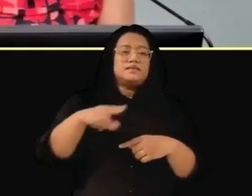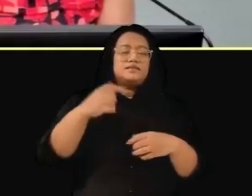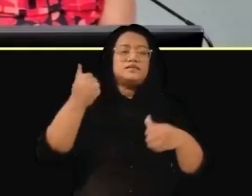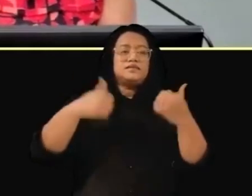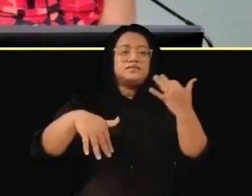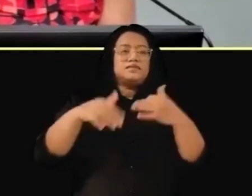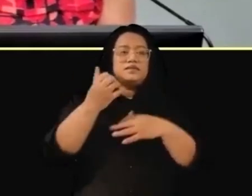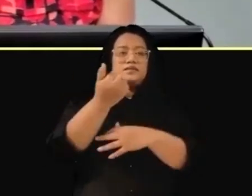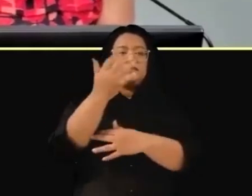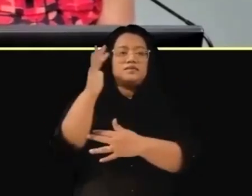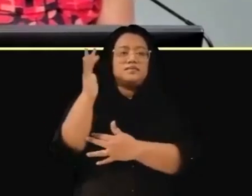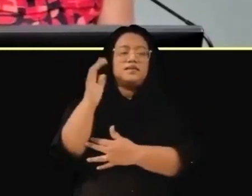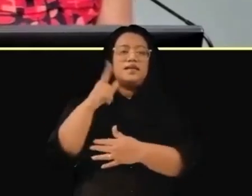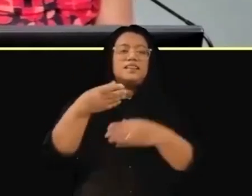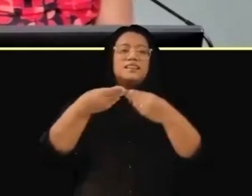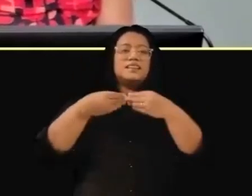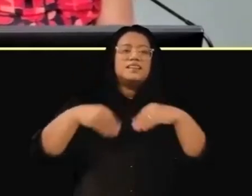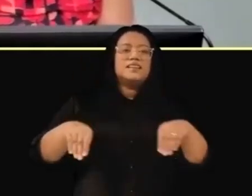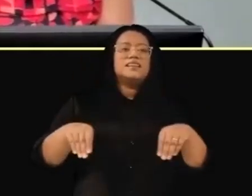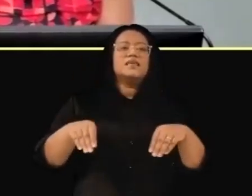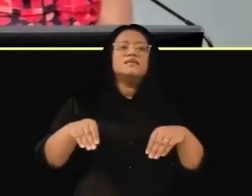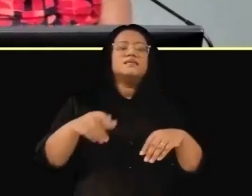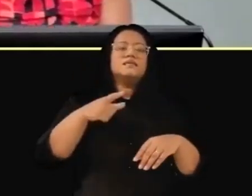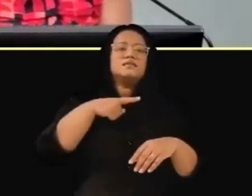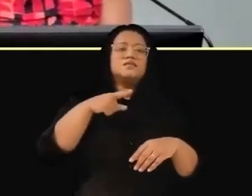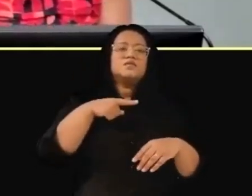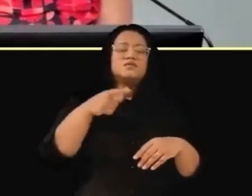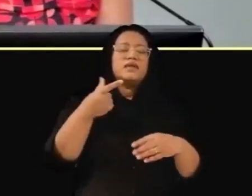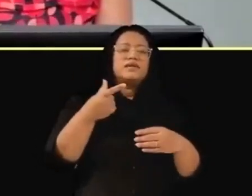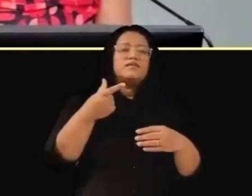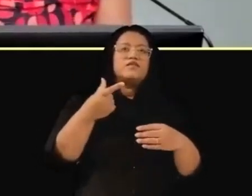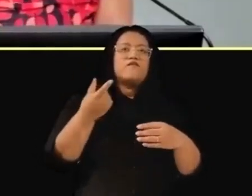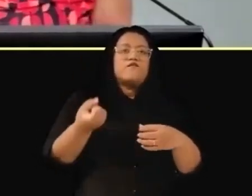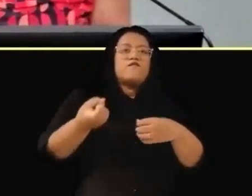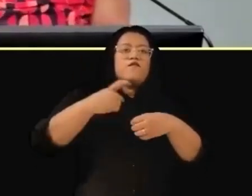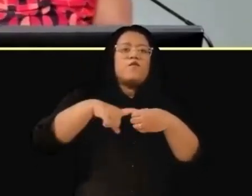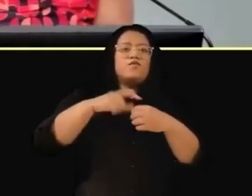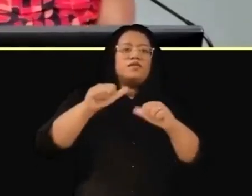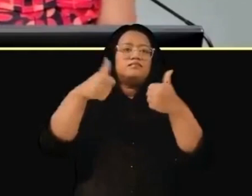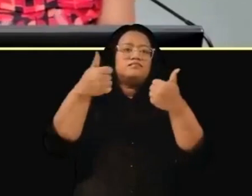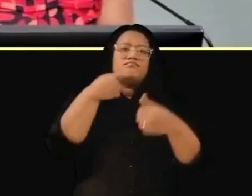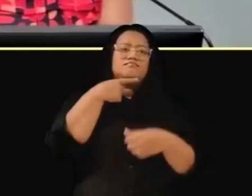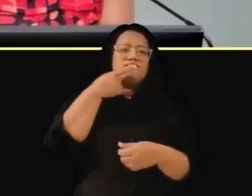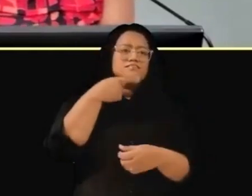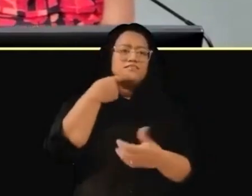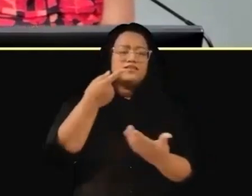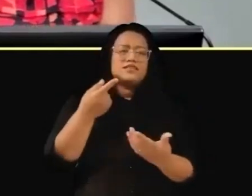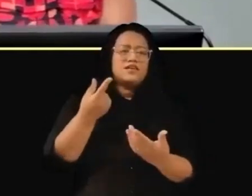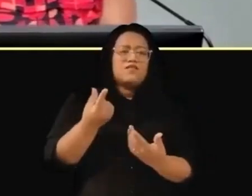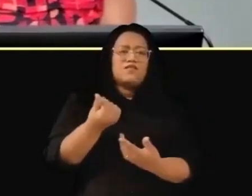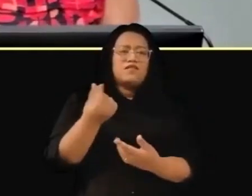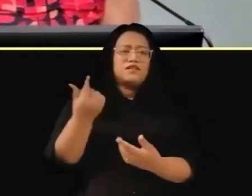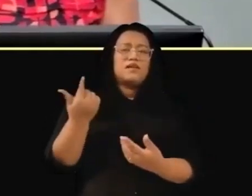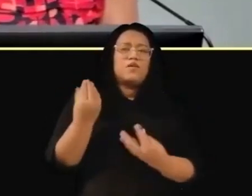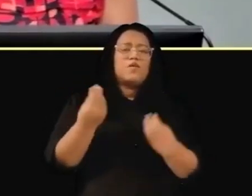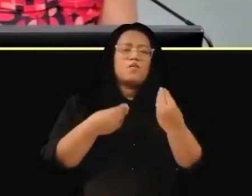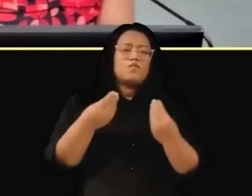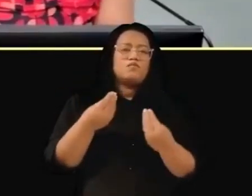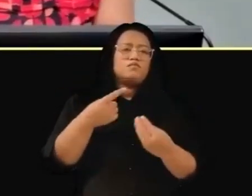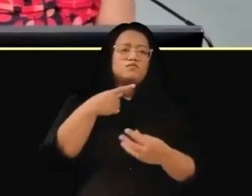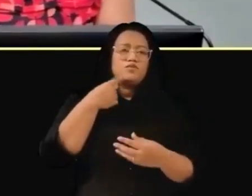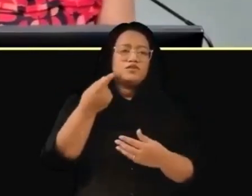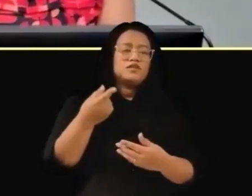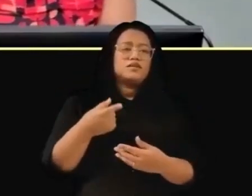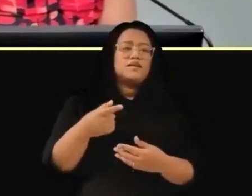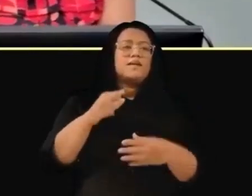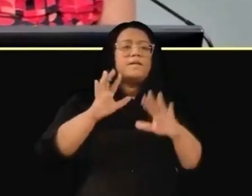ambiental, a gente fala de um dano que não é reparável, essa é a verdade, financeiramente, mas a gente tem que ter